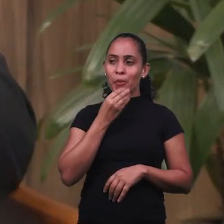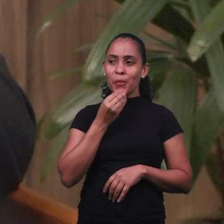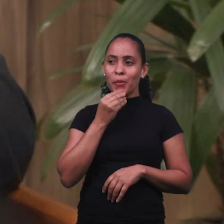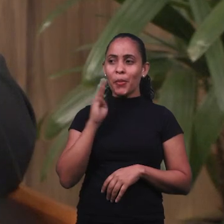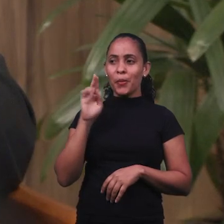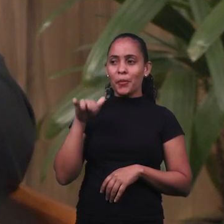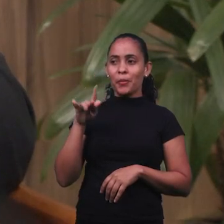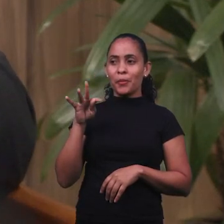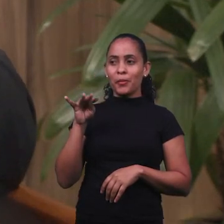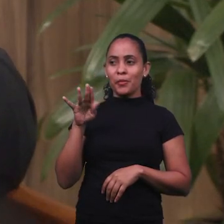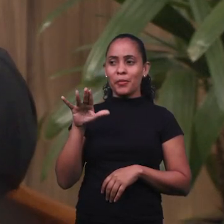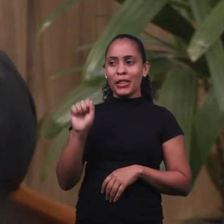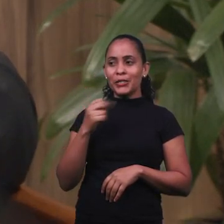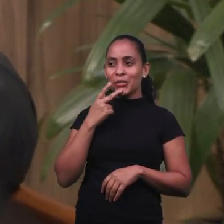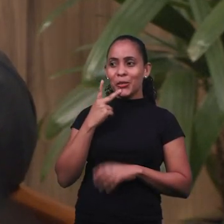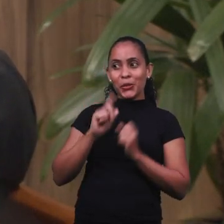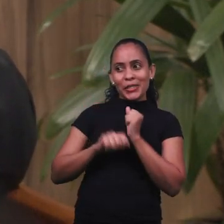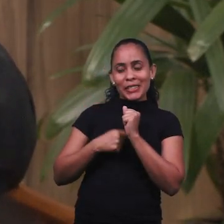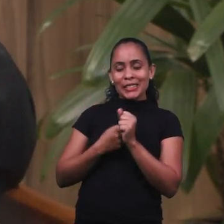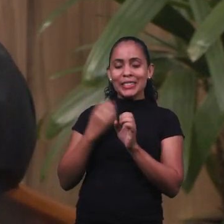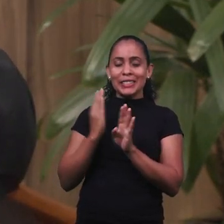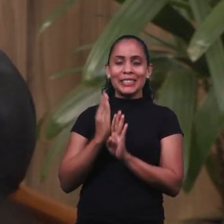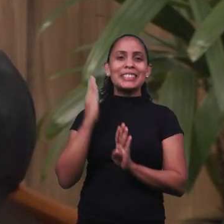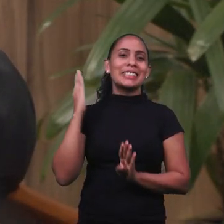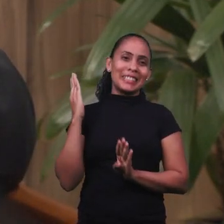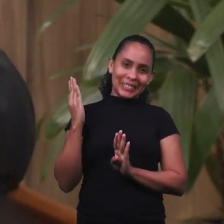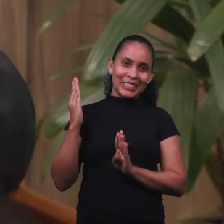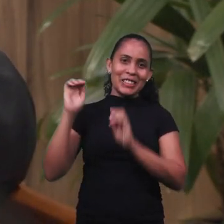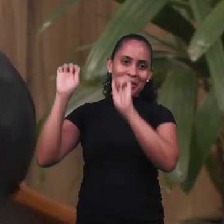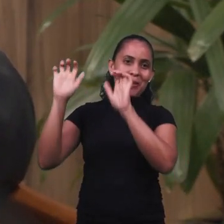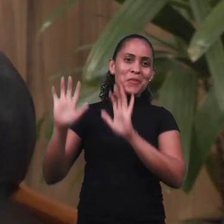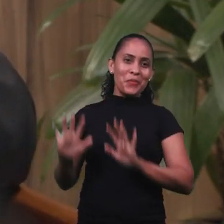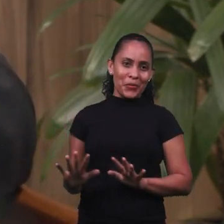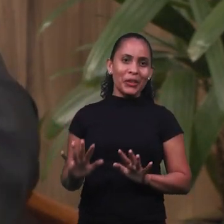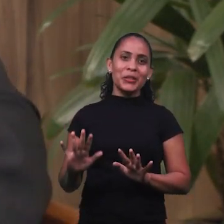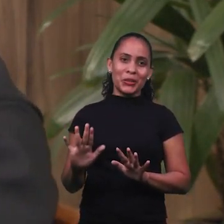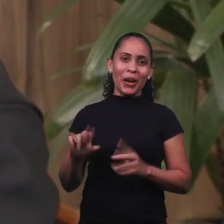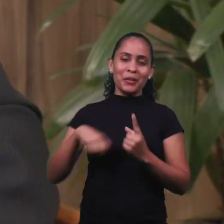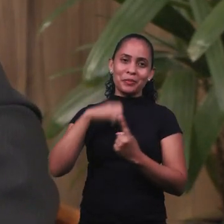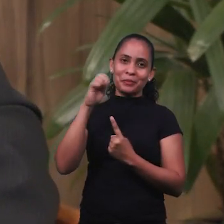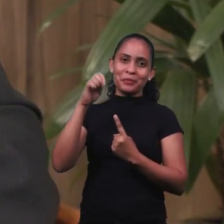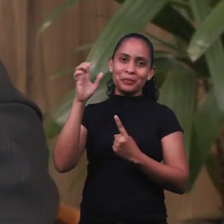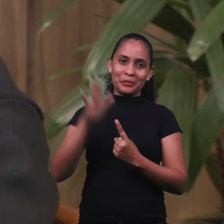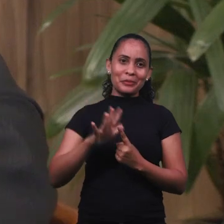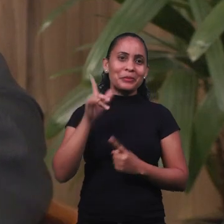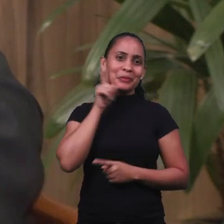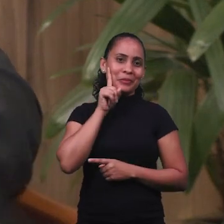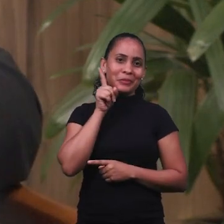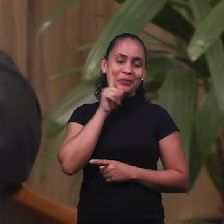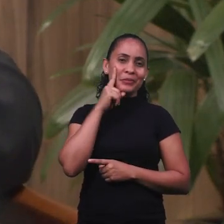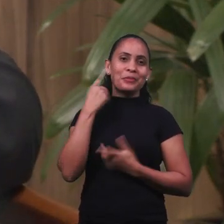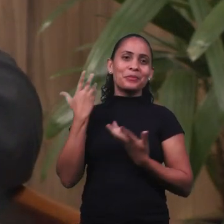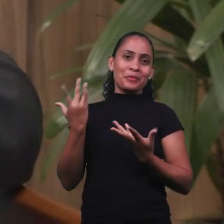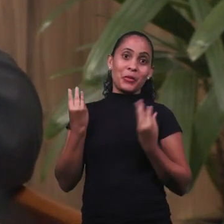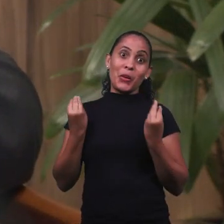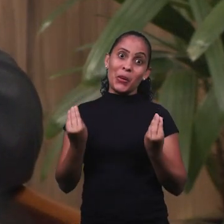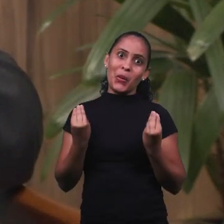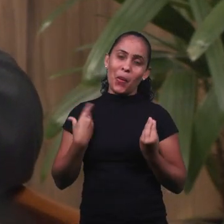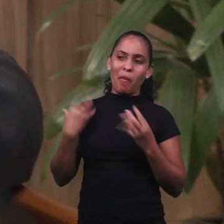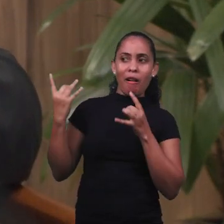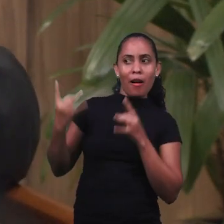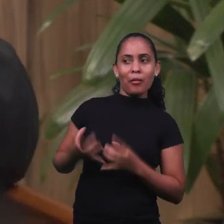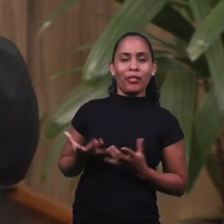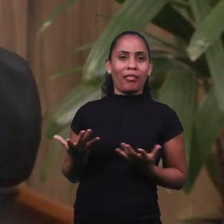esse segredo e desfruta e é abençoado por esse recurso da graça a cada dia. Como deixar